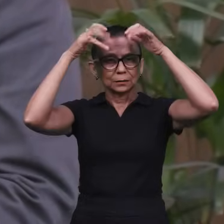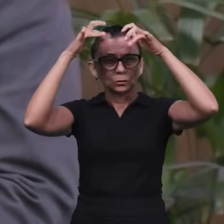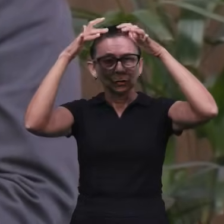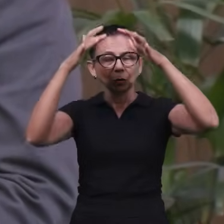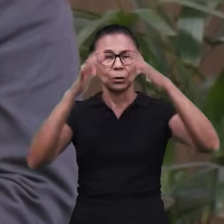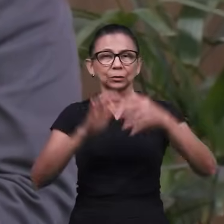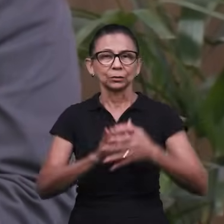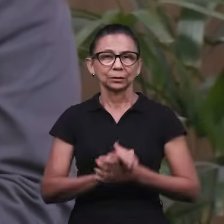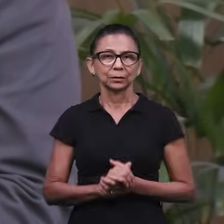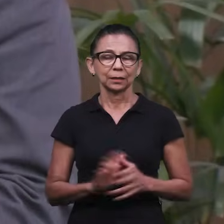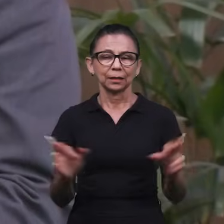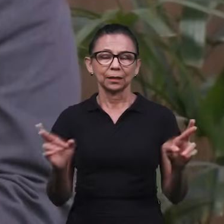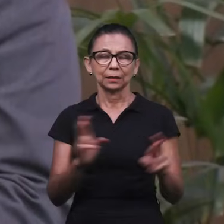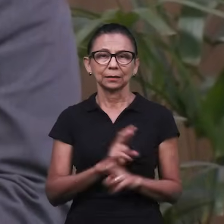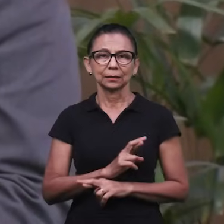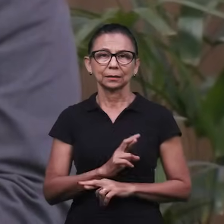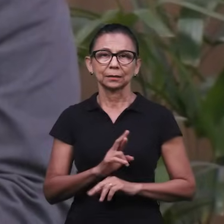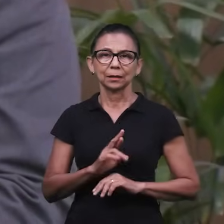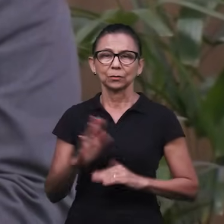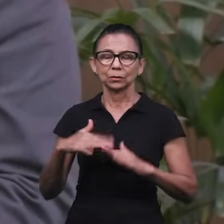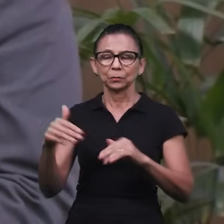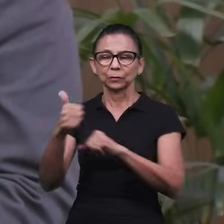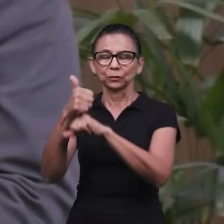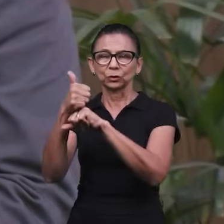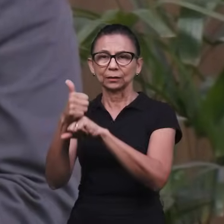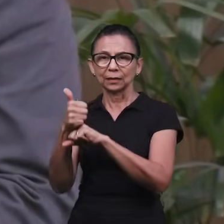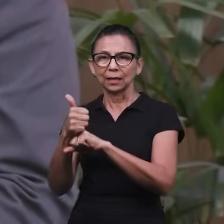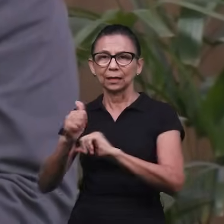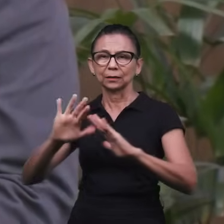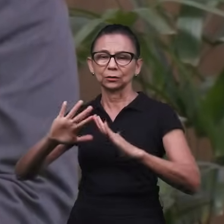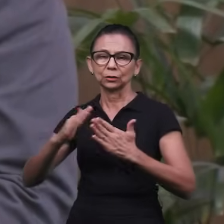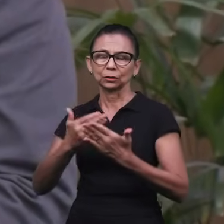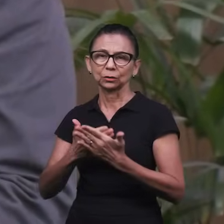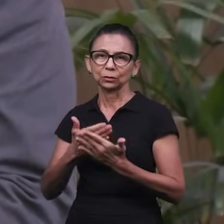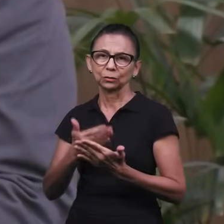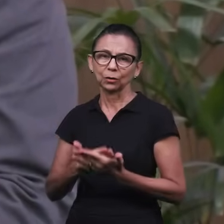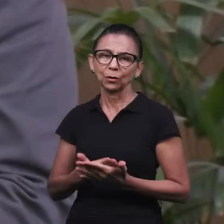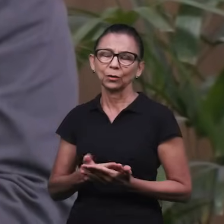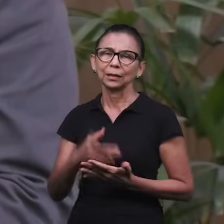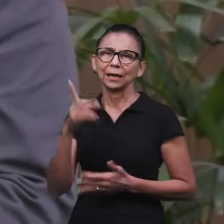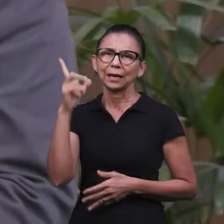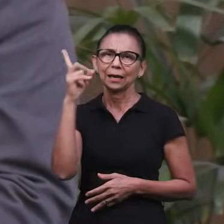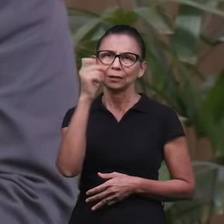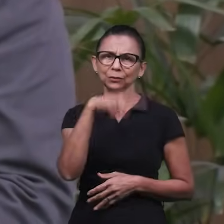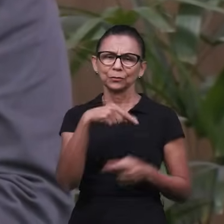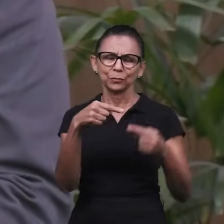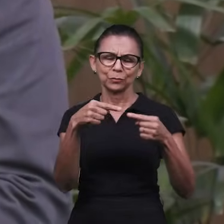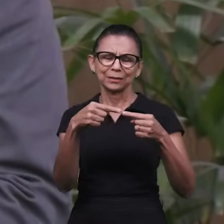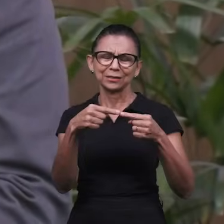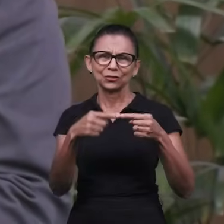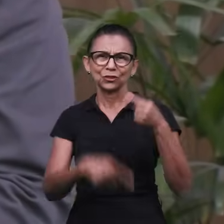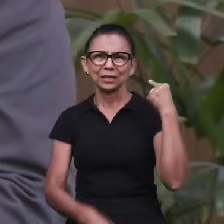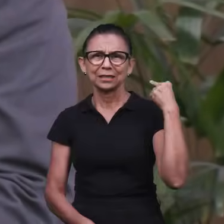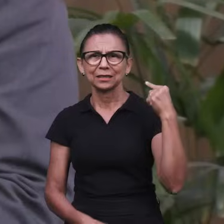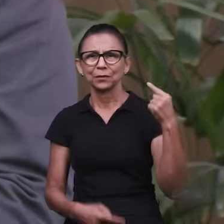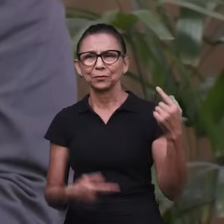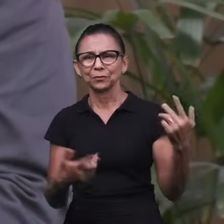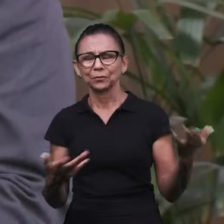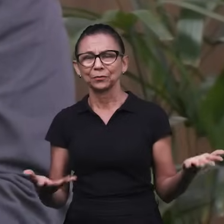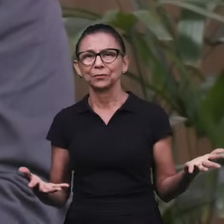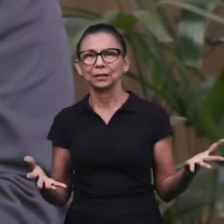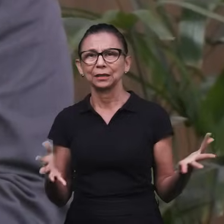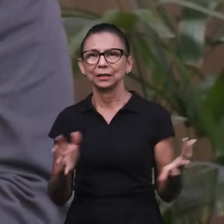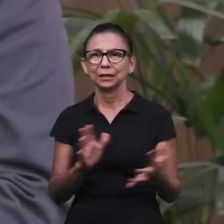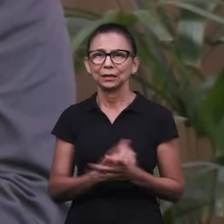aprendizagem, principalmente na questão na hora de fazer exames, medir, né, o